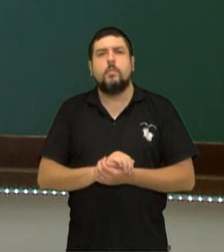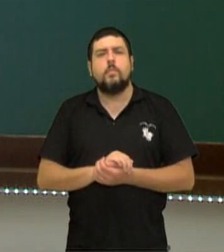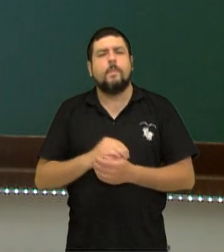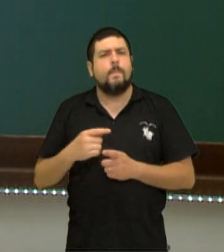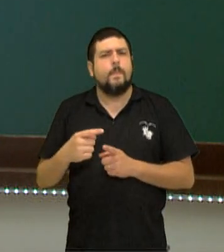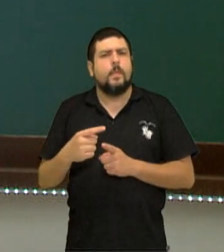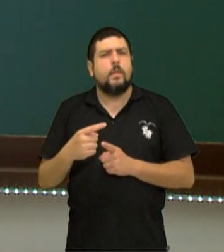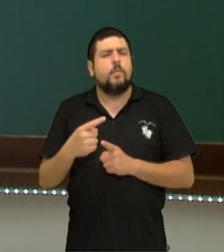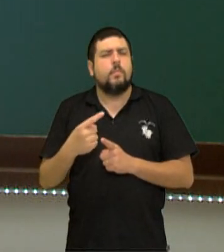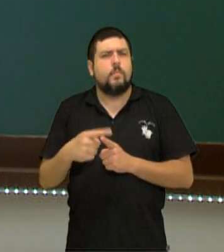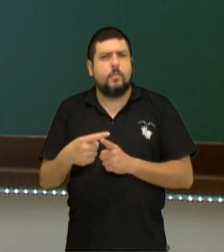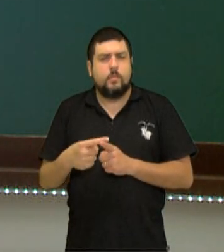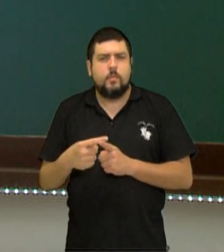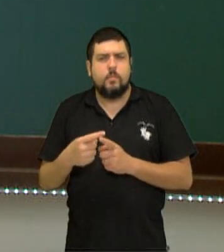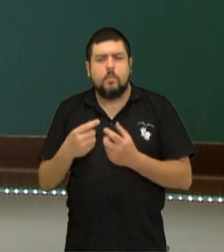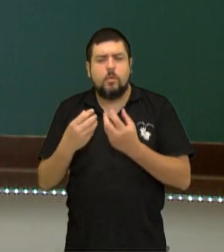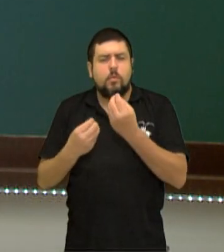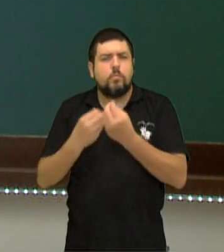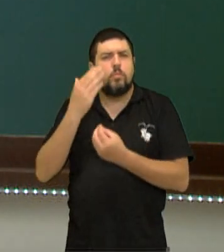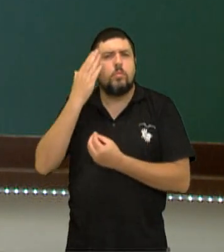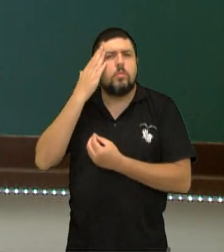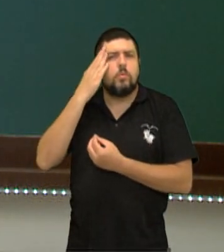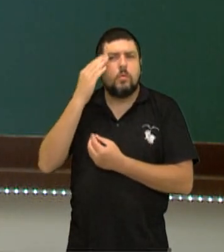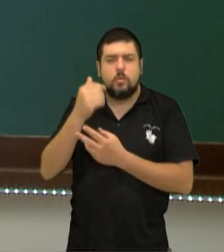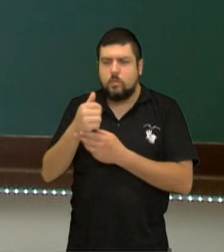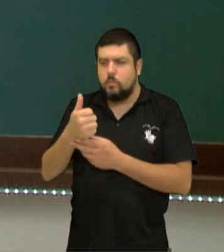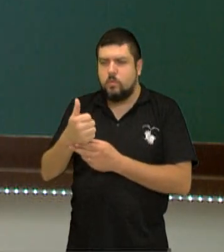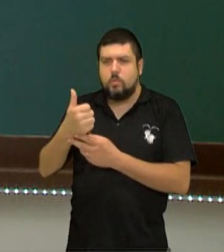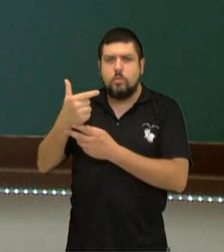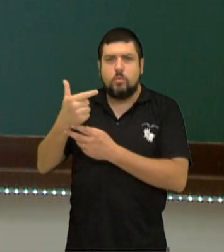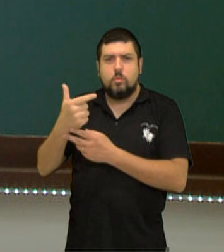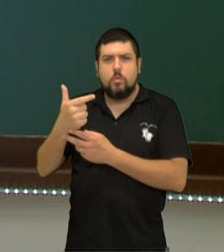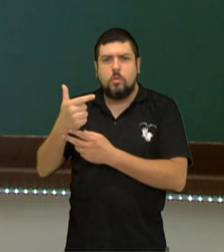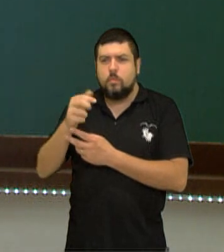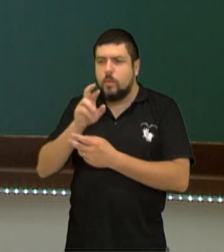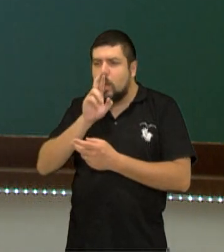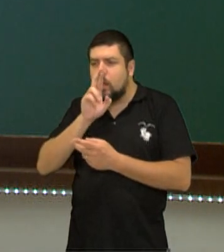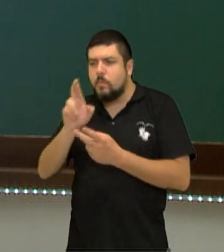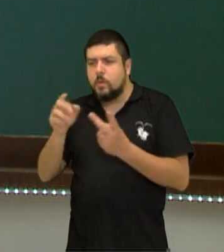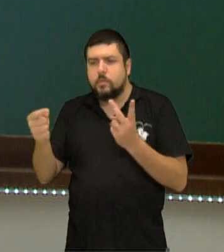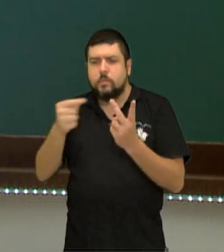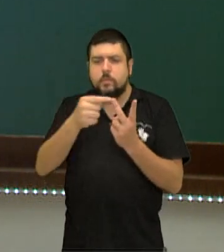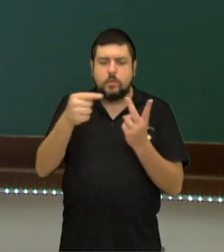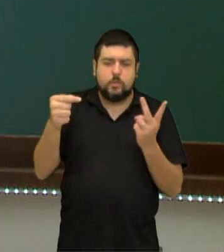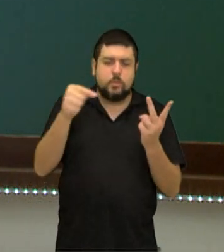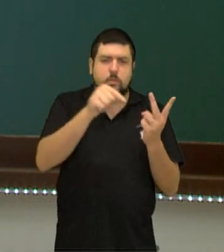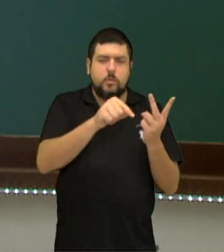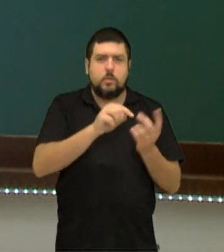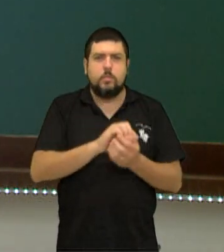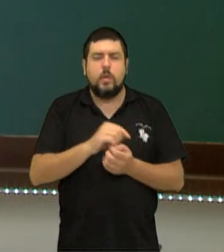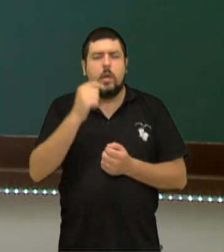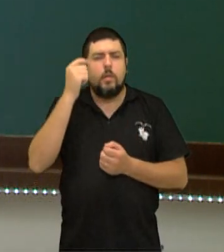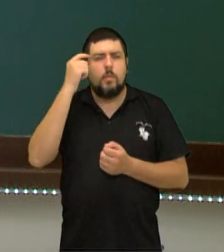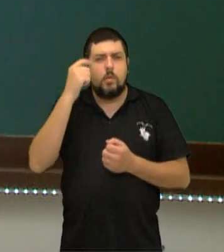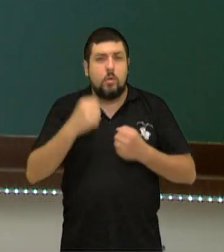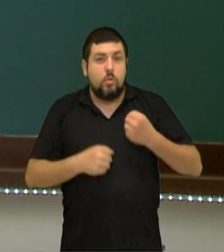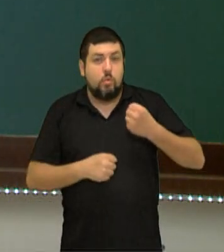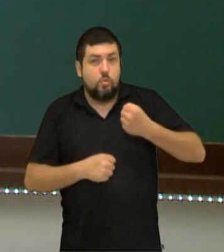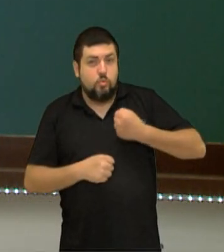que fazer para calcular essa raiz quadrada? Eu tenho que pensar em um número que multiplicado por